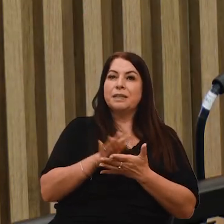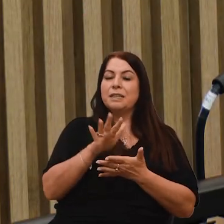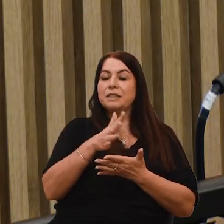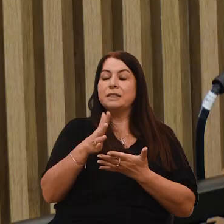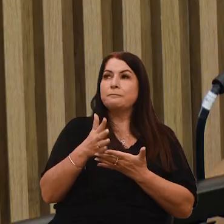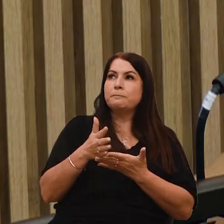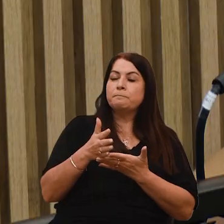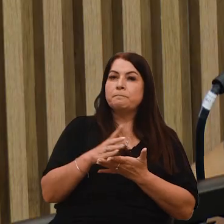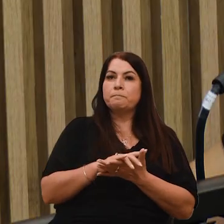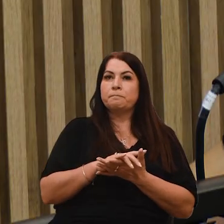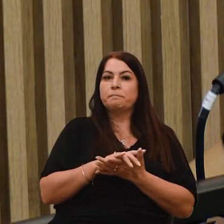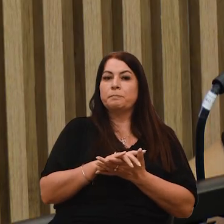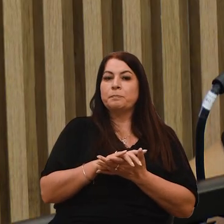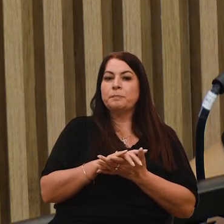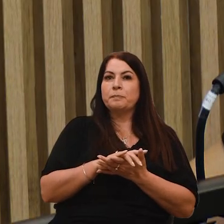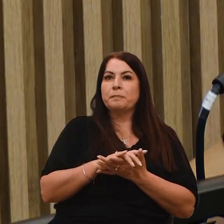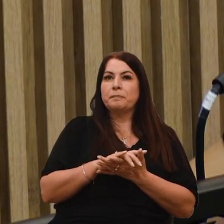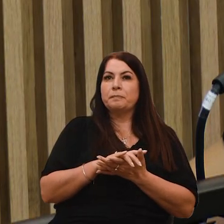a gente...